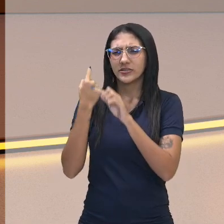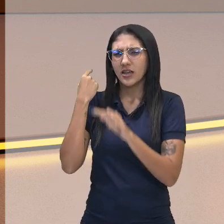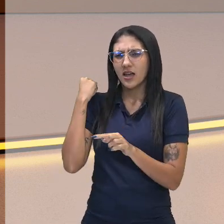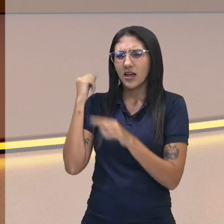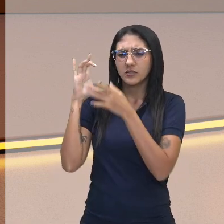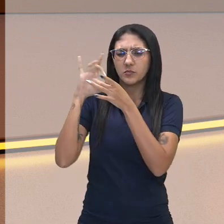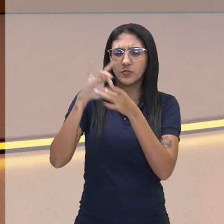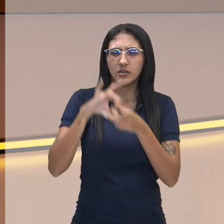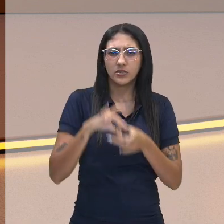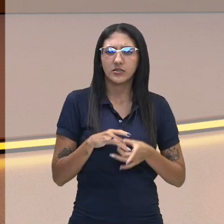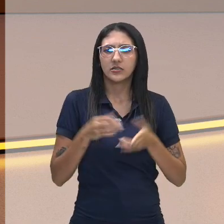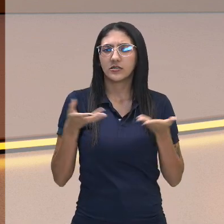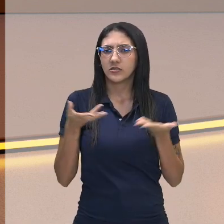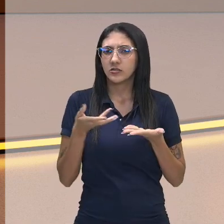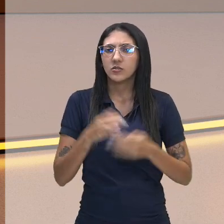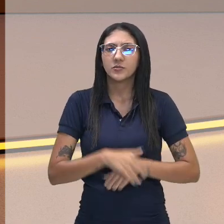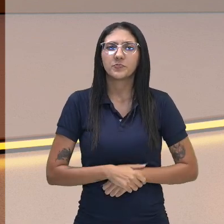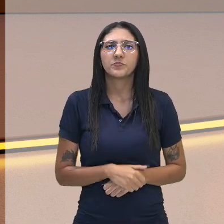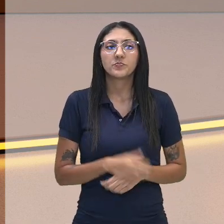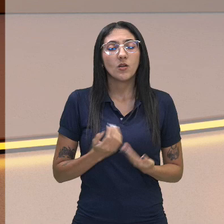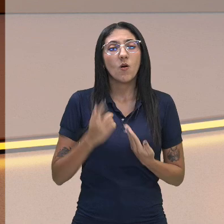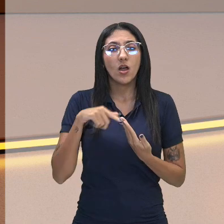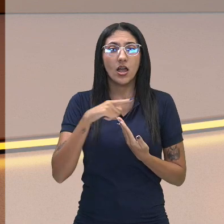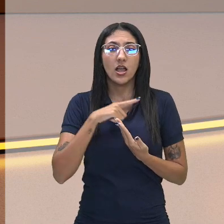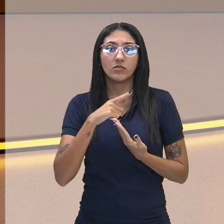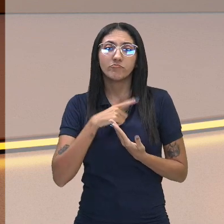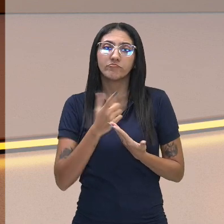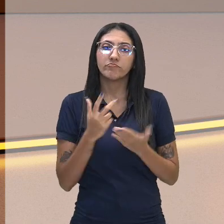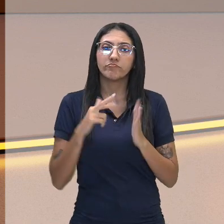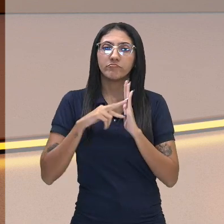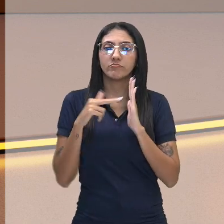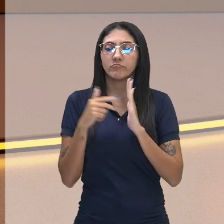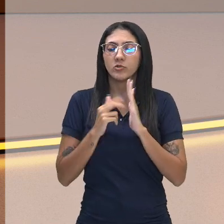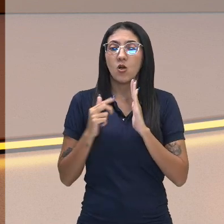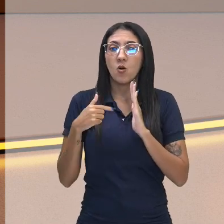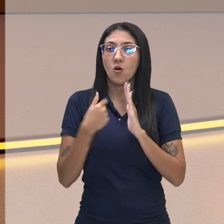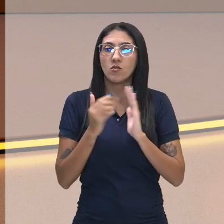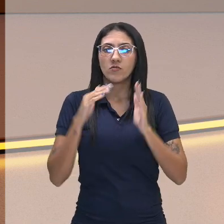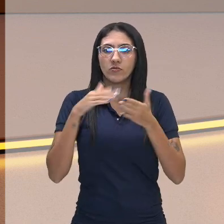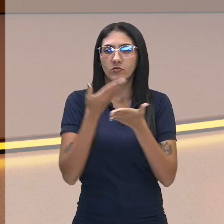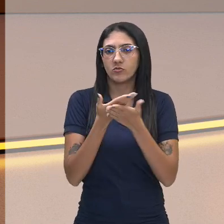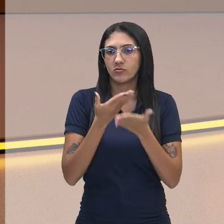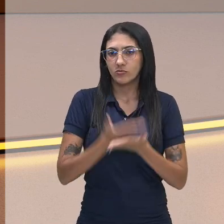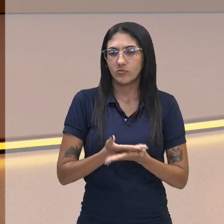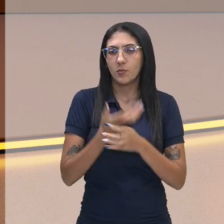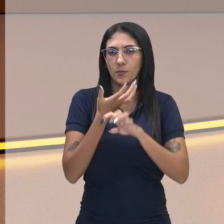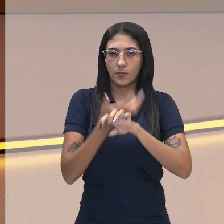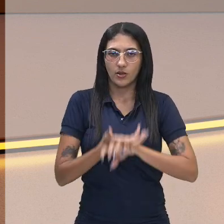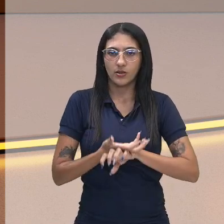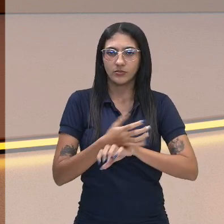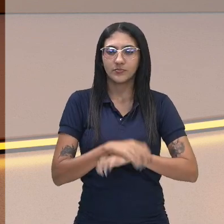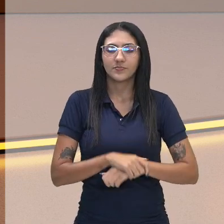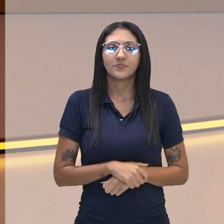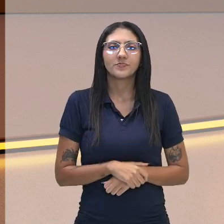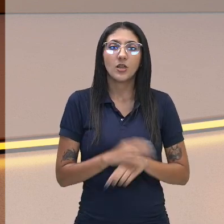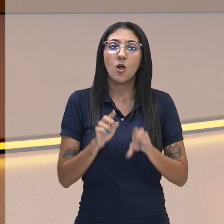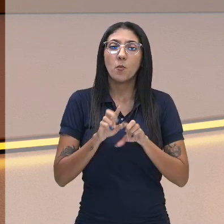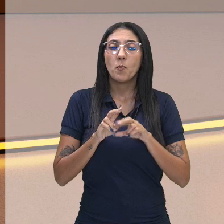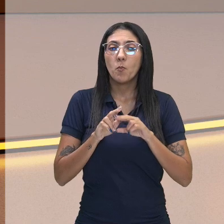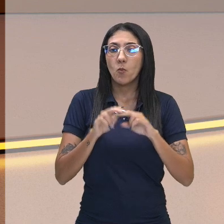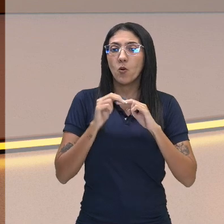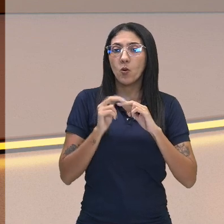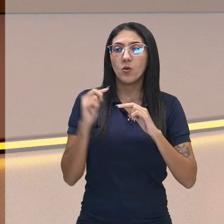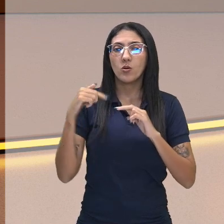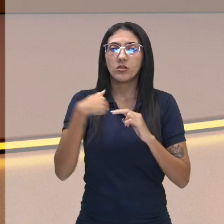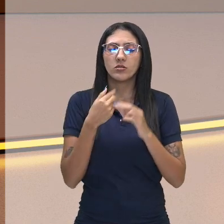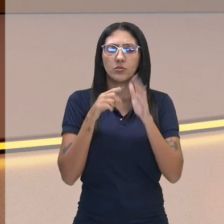presente, ela dá sentido ao nosso componente. Então, o nosso olhar para o